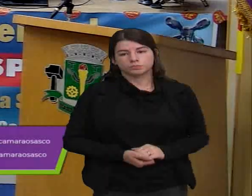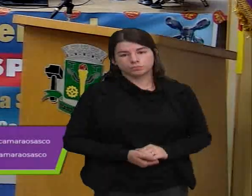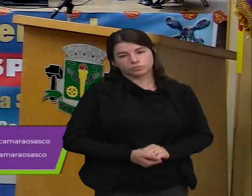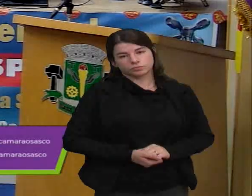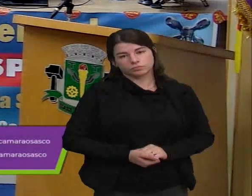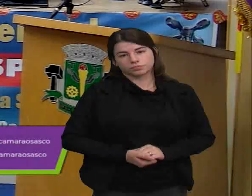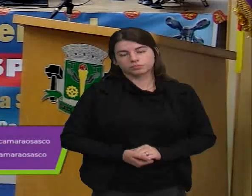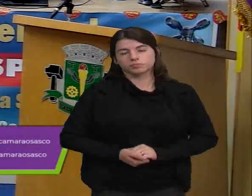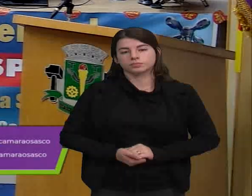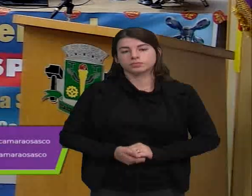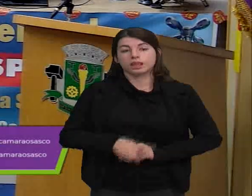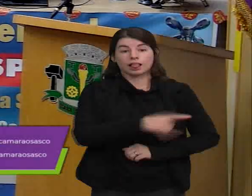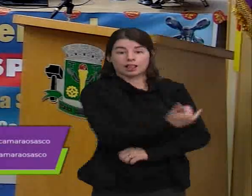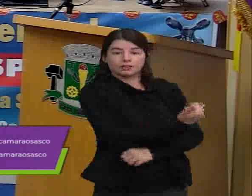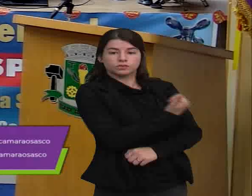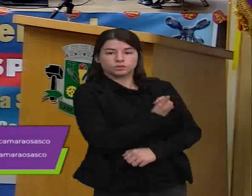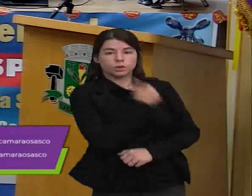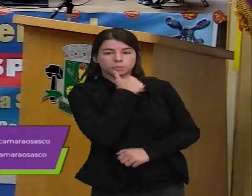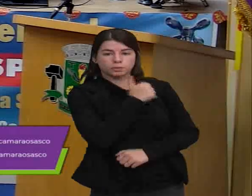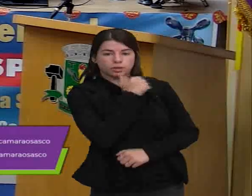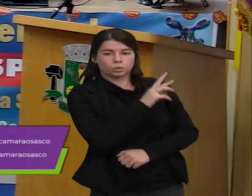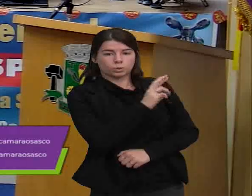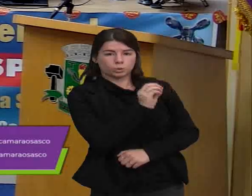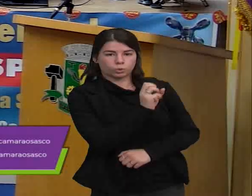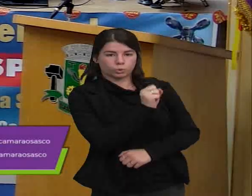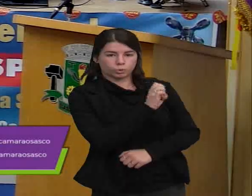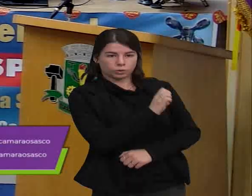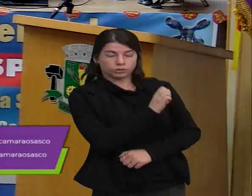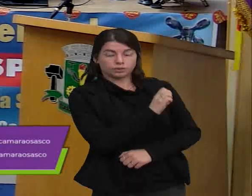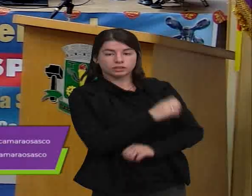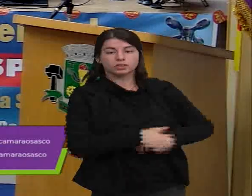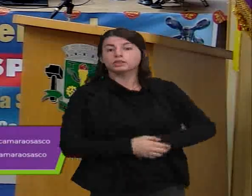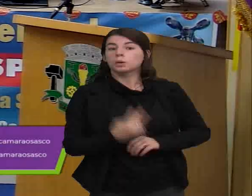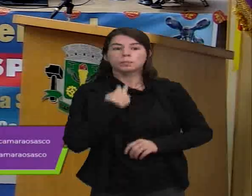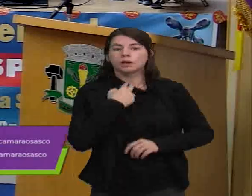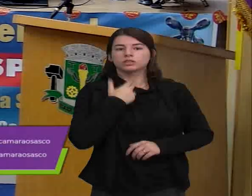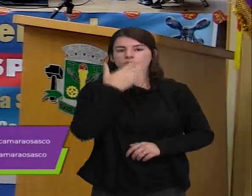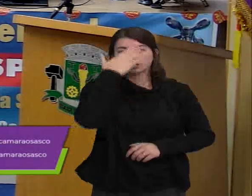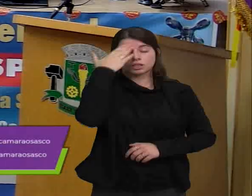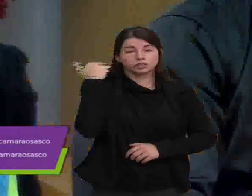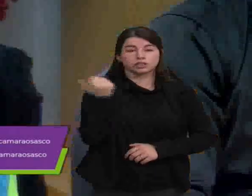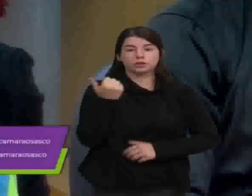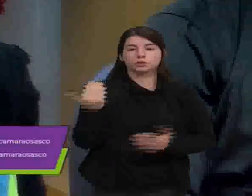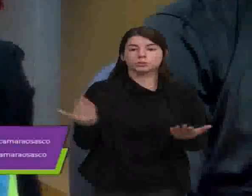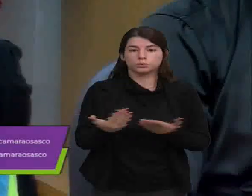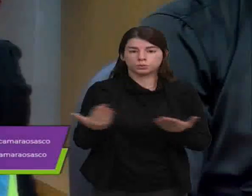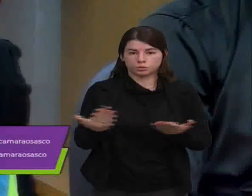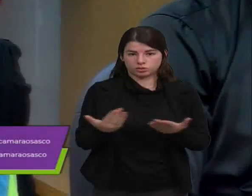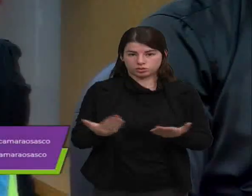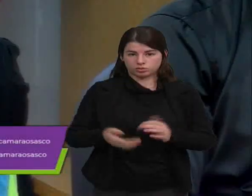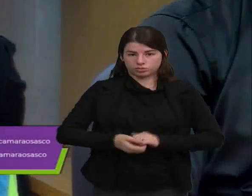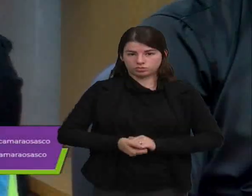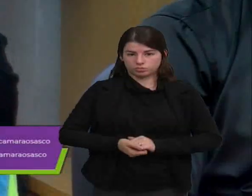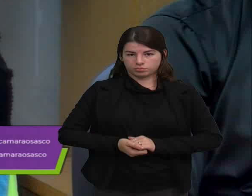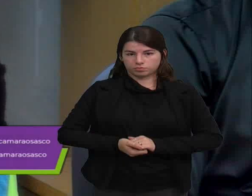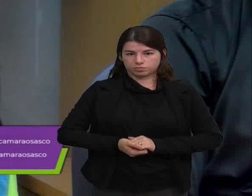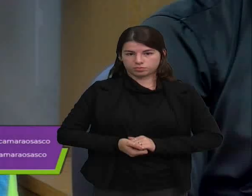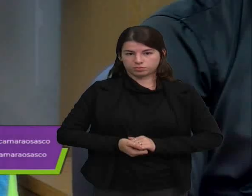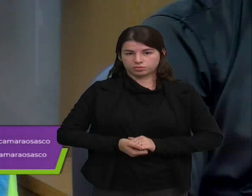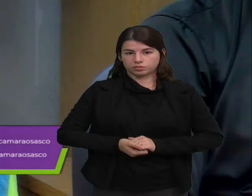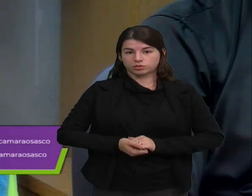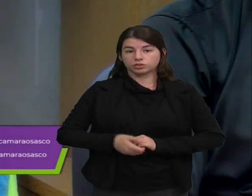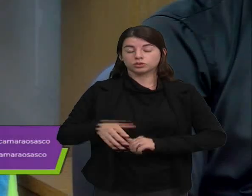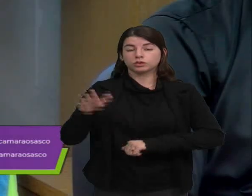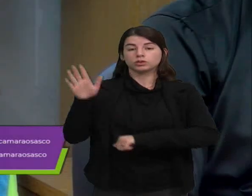Muito bem lembrada a Rose pediu aqui para a gente não esquecer hoje a gente fez uma moção aqui esclarecendo a questão do conselho